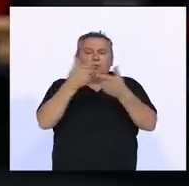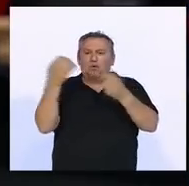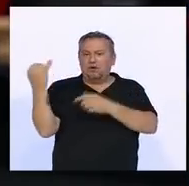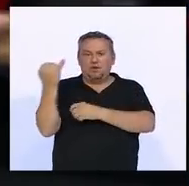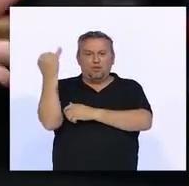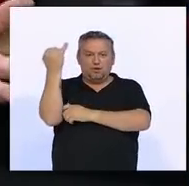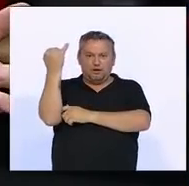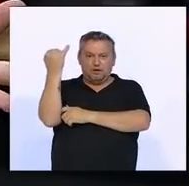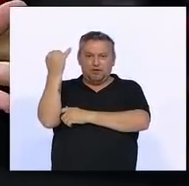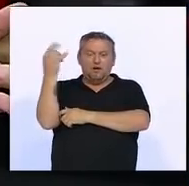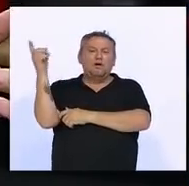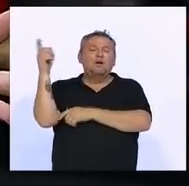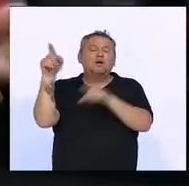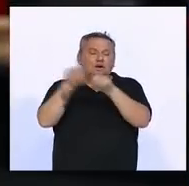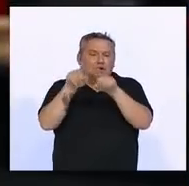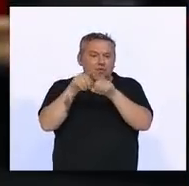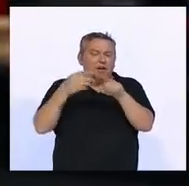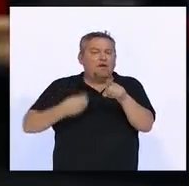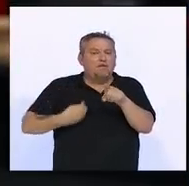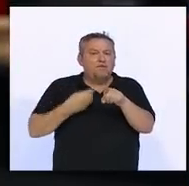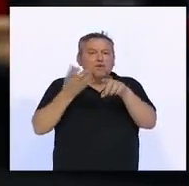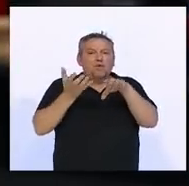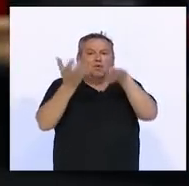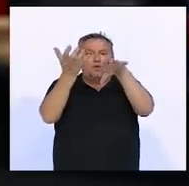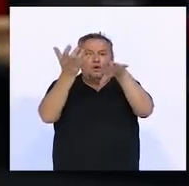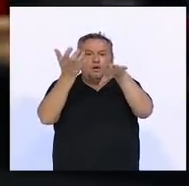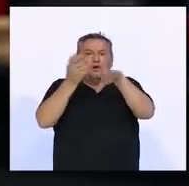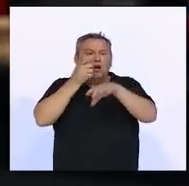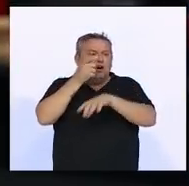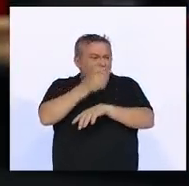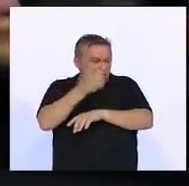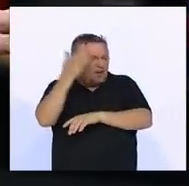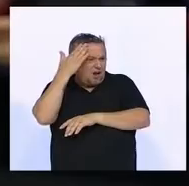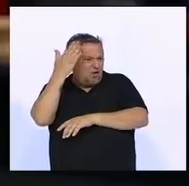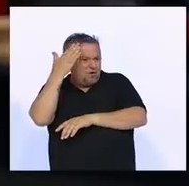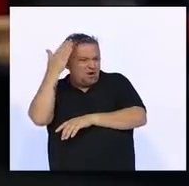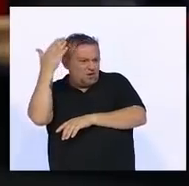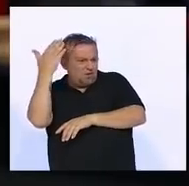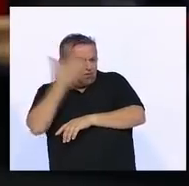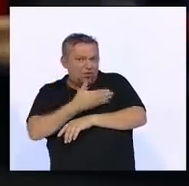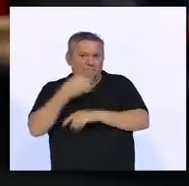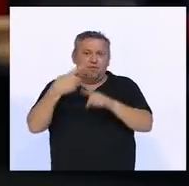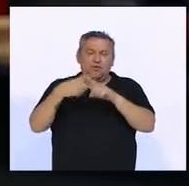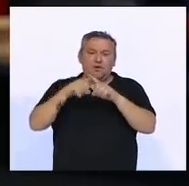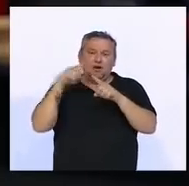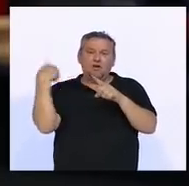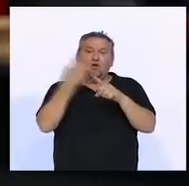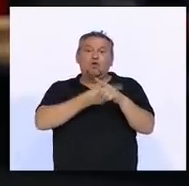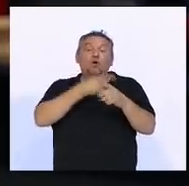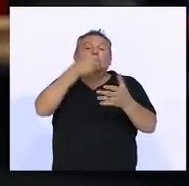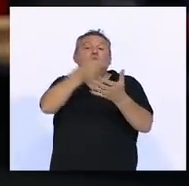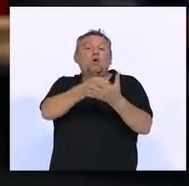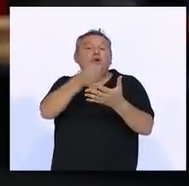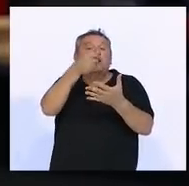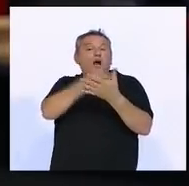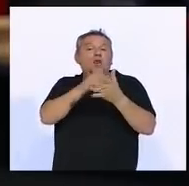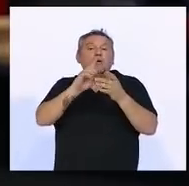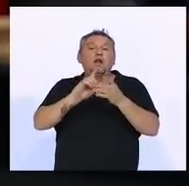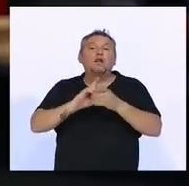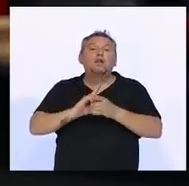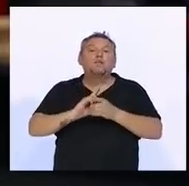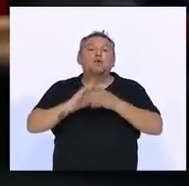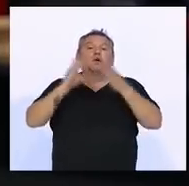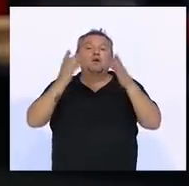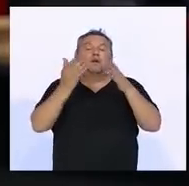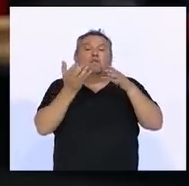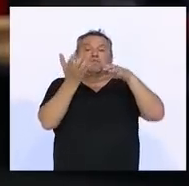que também conviveu com o Congresso Nacional. Eu fui ministra e sei a atenção que nós somos obrigados pela democracia a dar ao